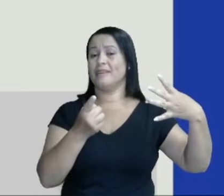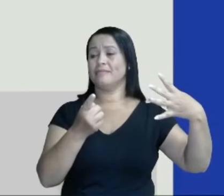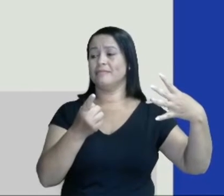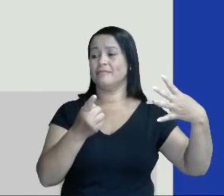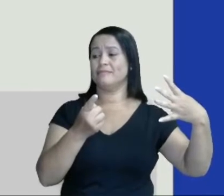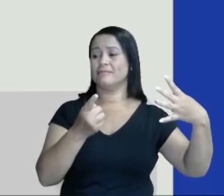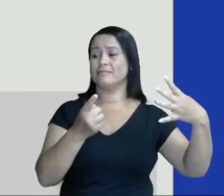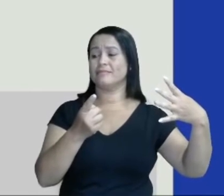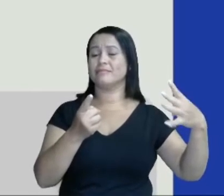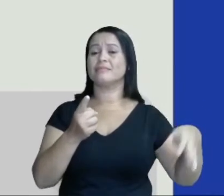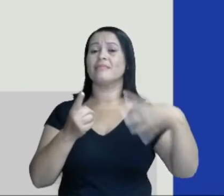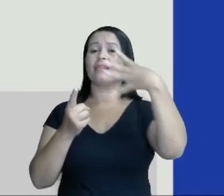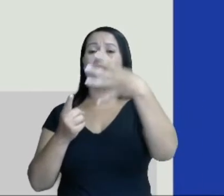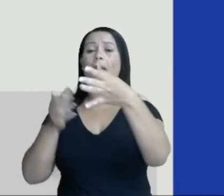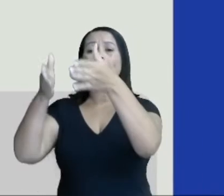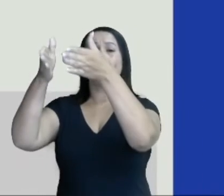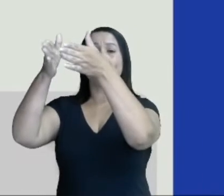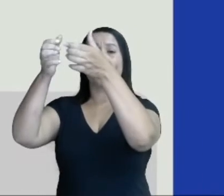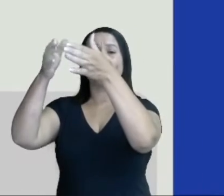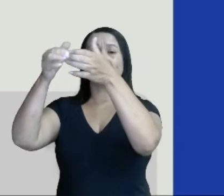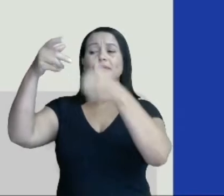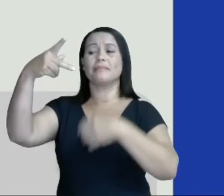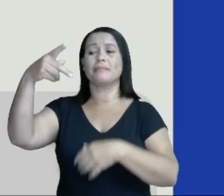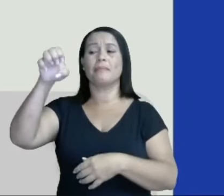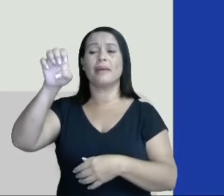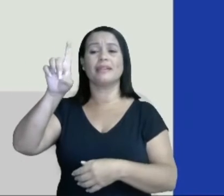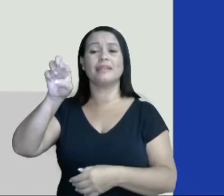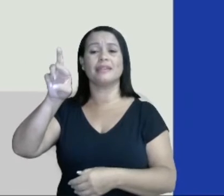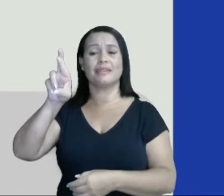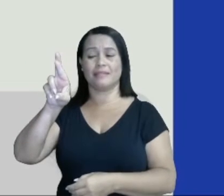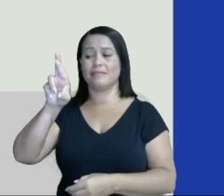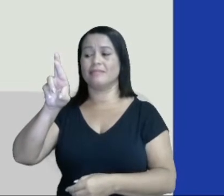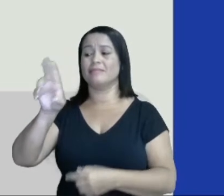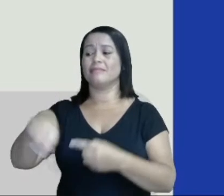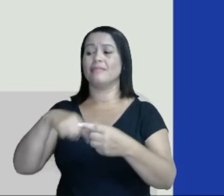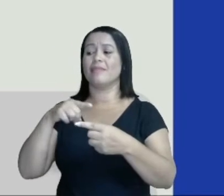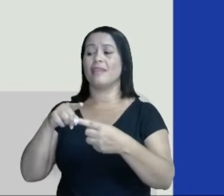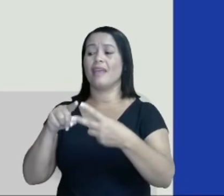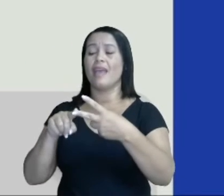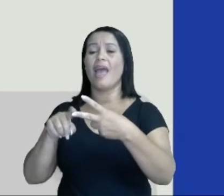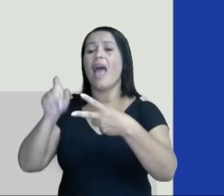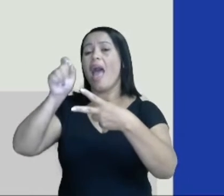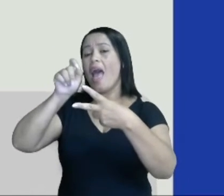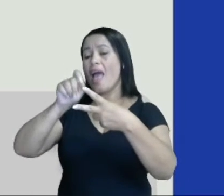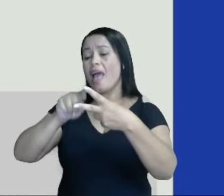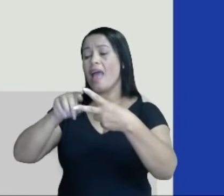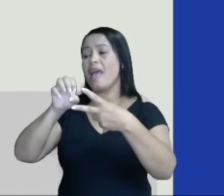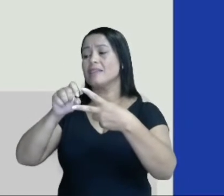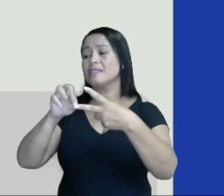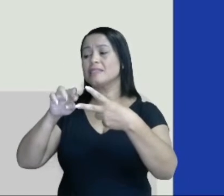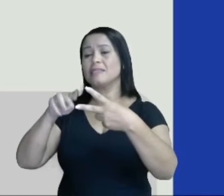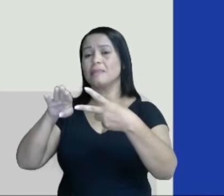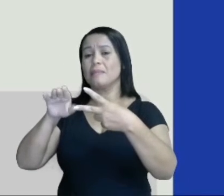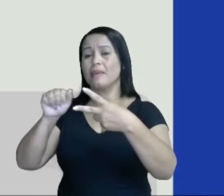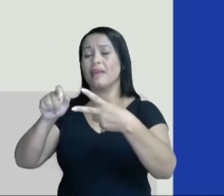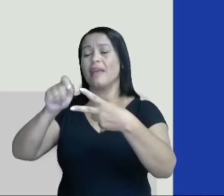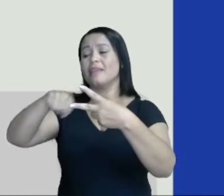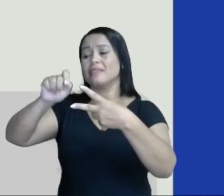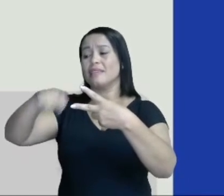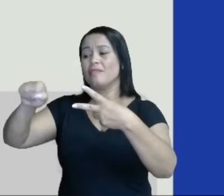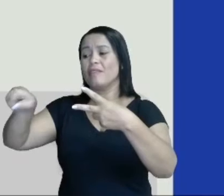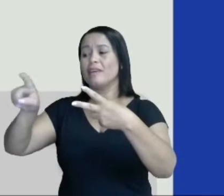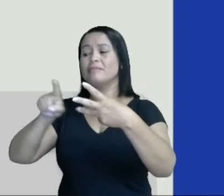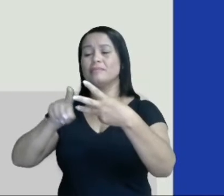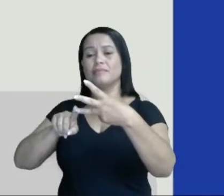significa mandar. Pedir, que significa pedir. Escrever, que significa